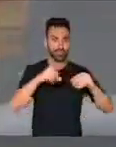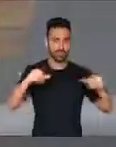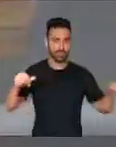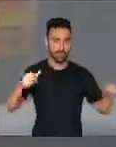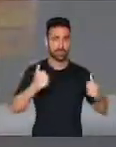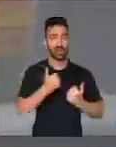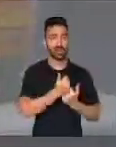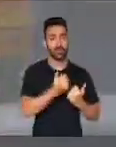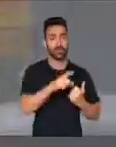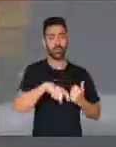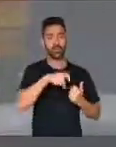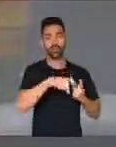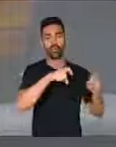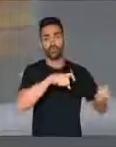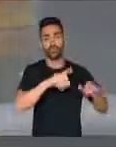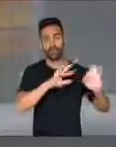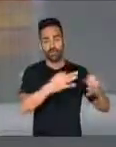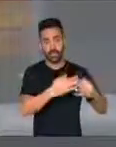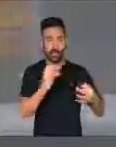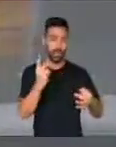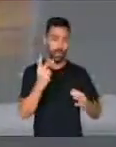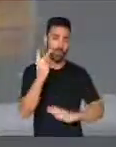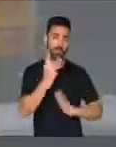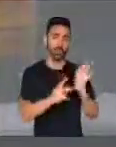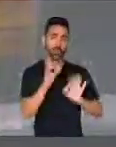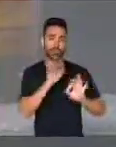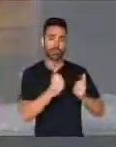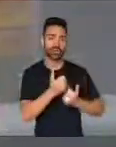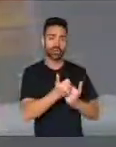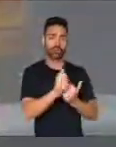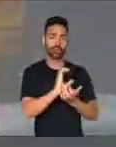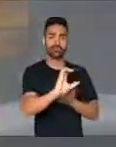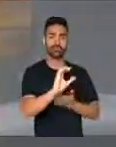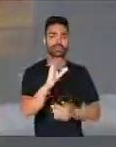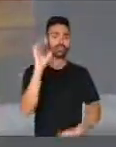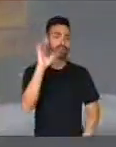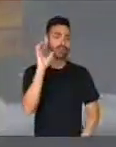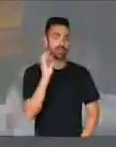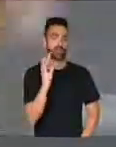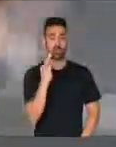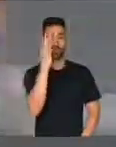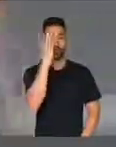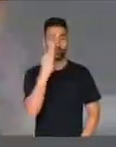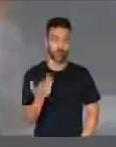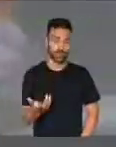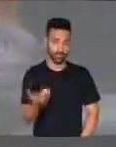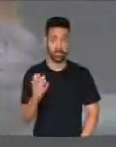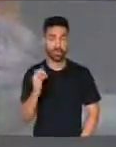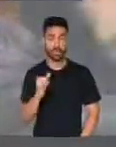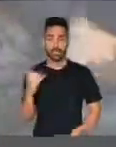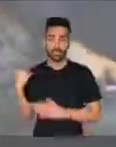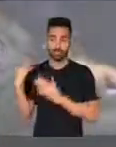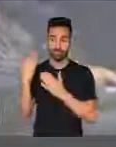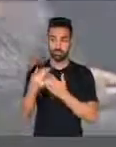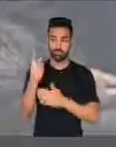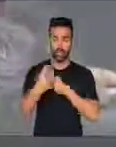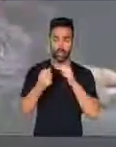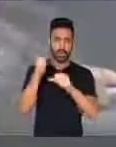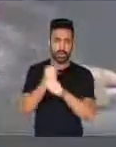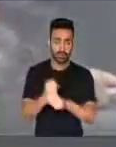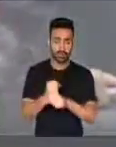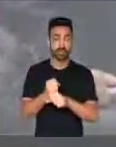agricultura familiar, ou mesmo política de ciência e tecnologia? Se nos últimos 2 anos,